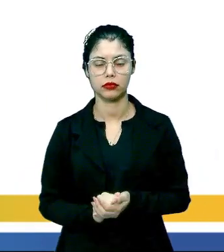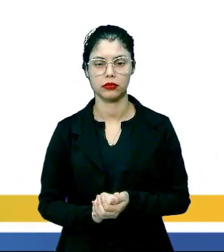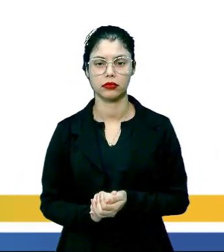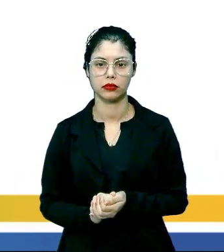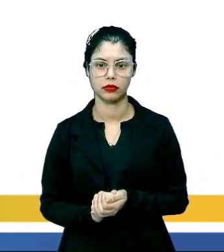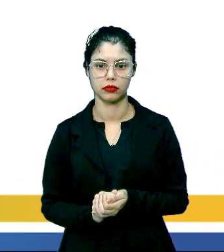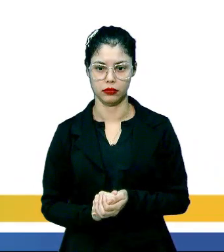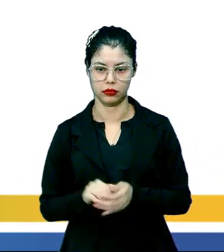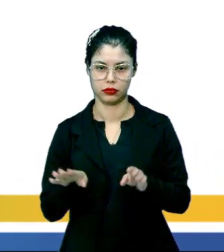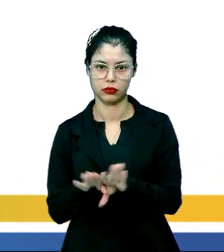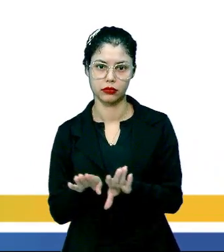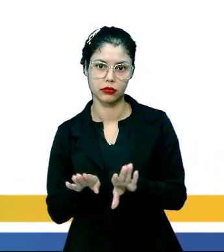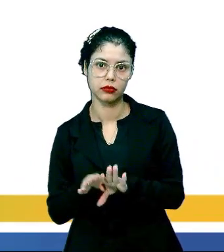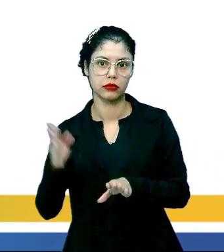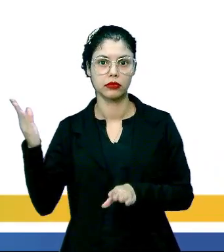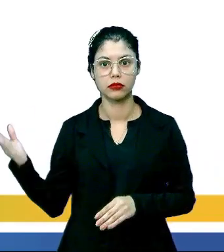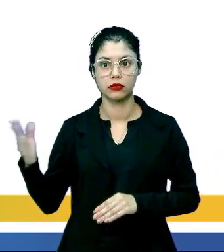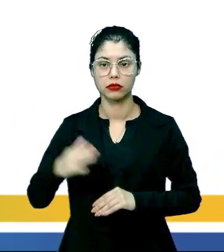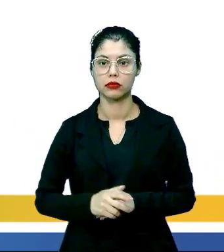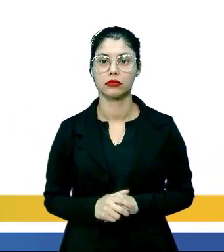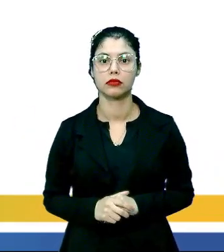hídrico. Pessoal,